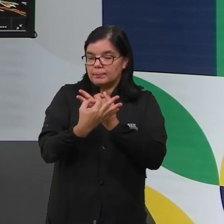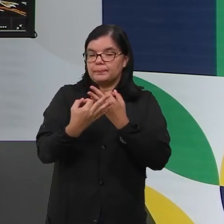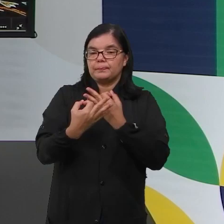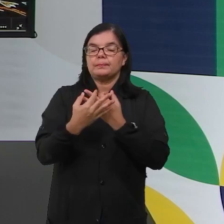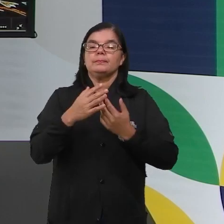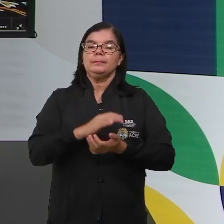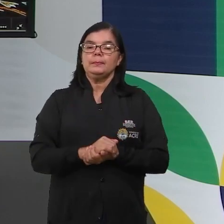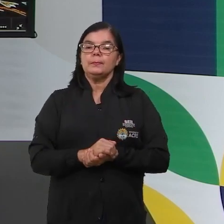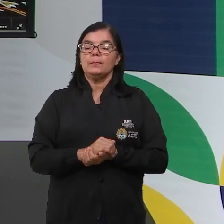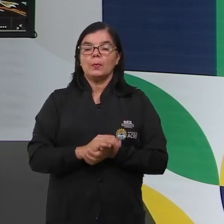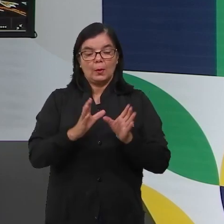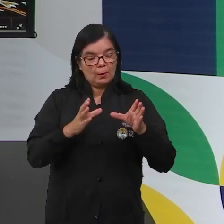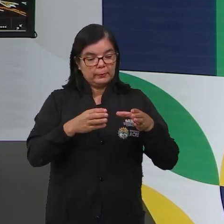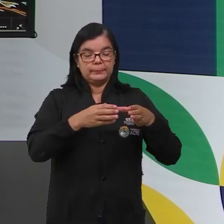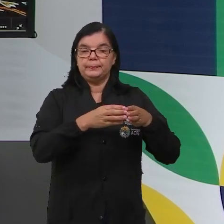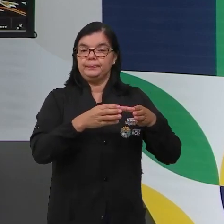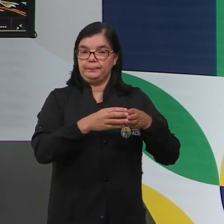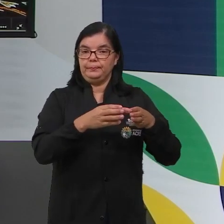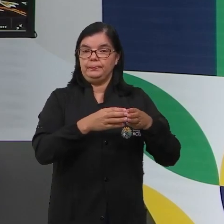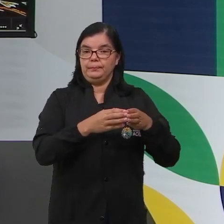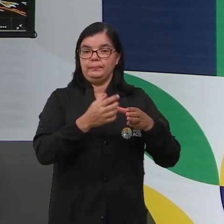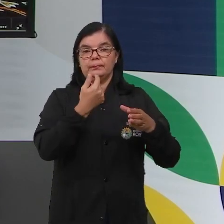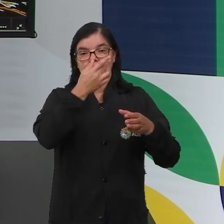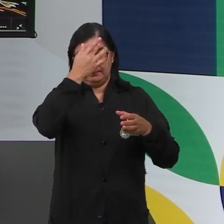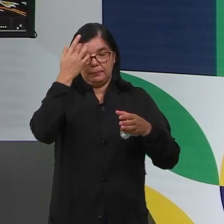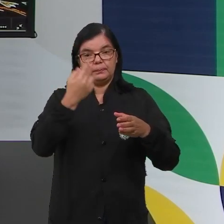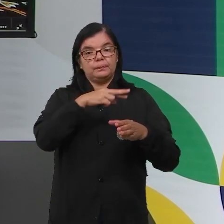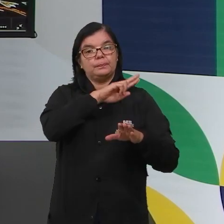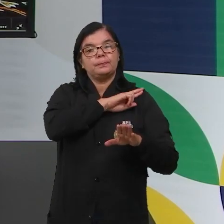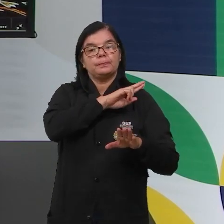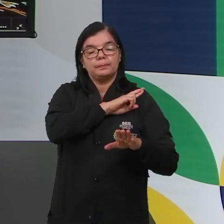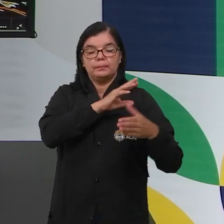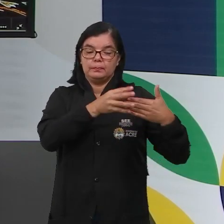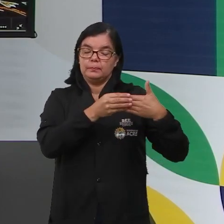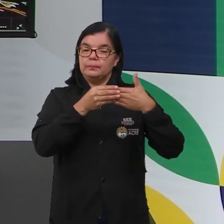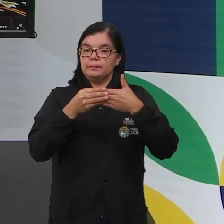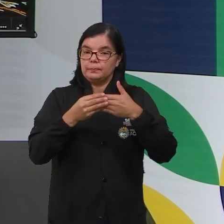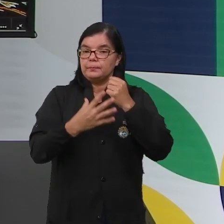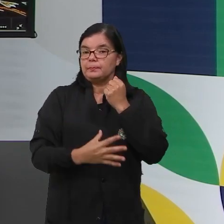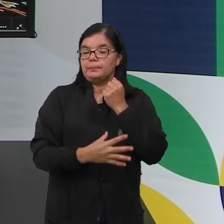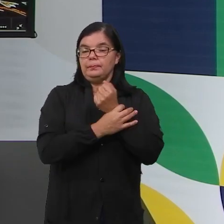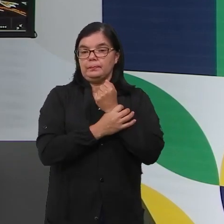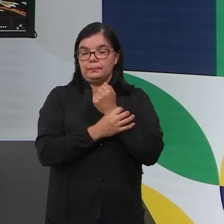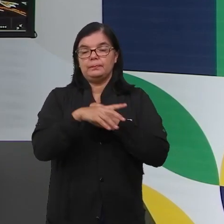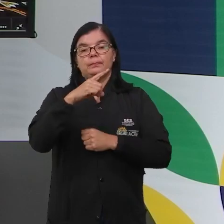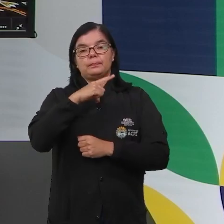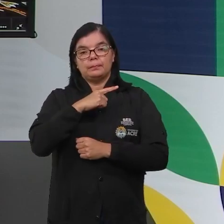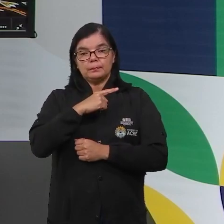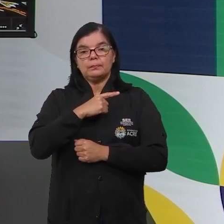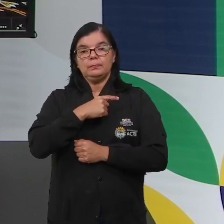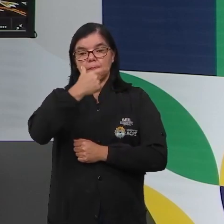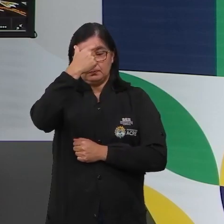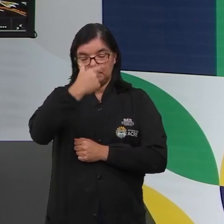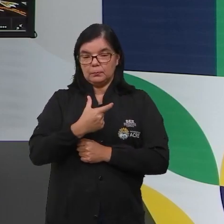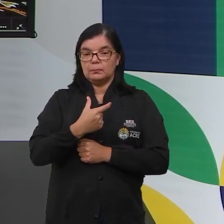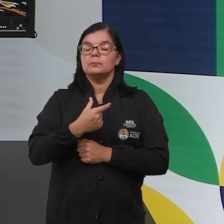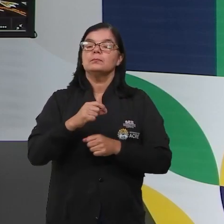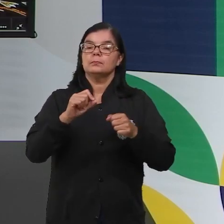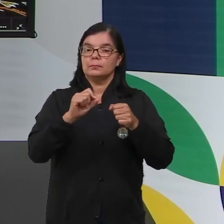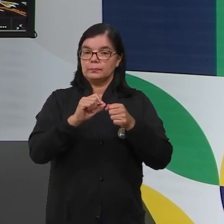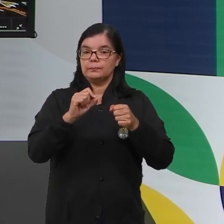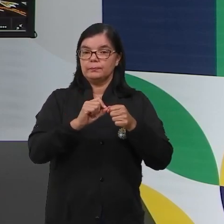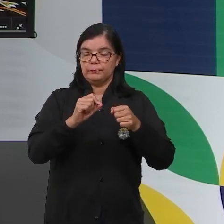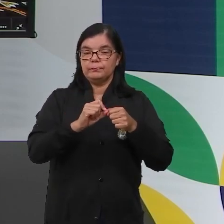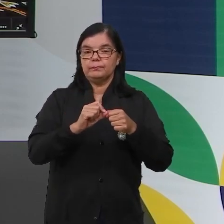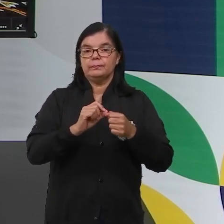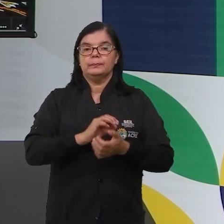perfeita. Então, na equipe de curadoria, né, de transporte e segurança, tem essa pessoa que refaz a parte que foi